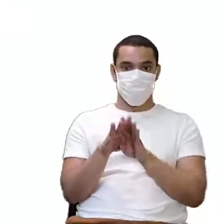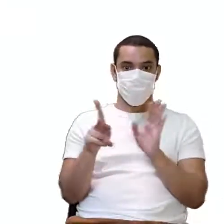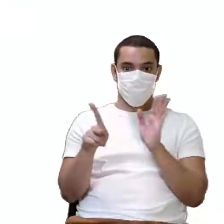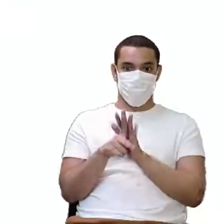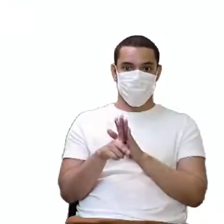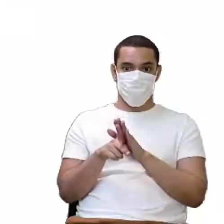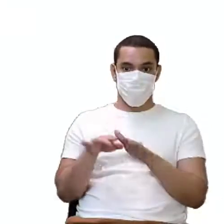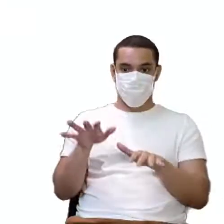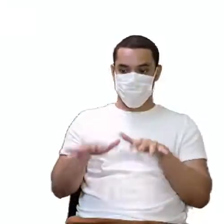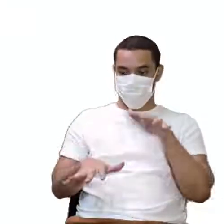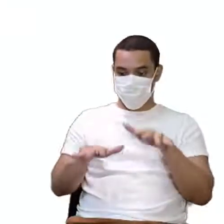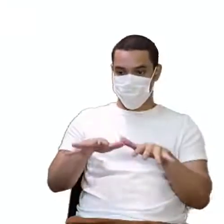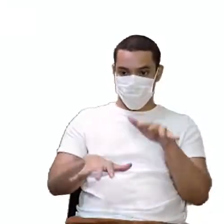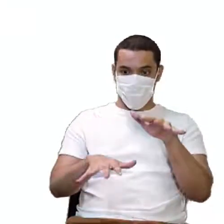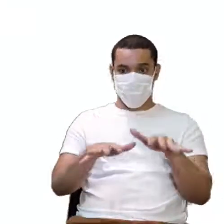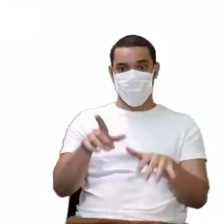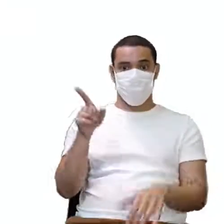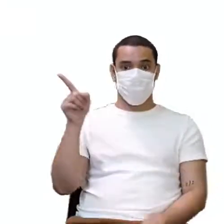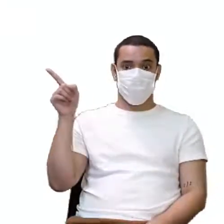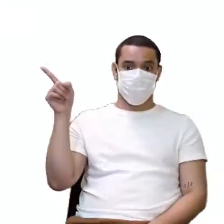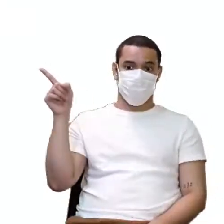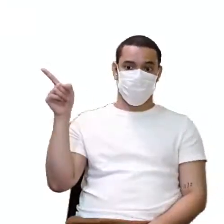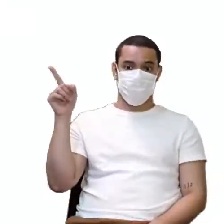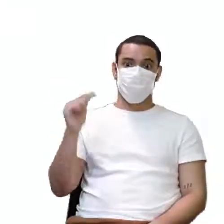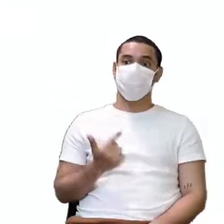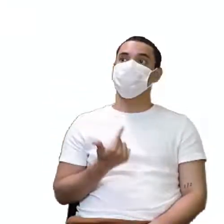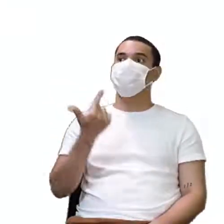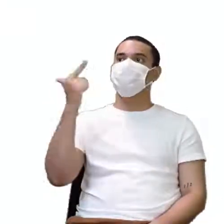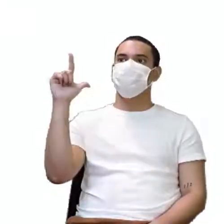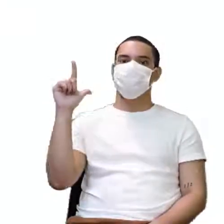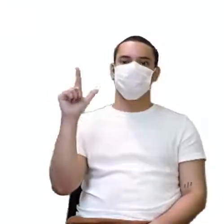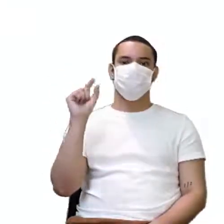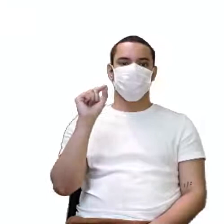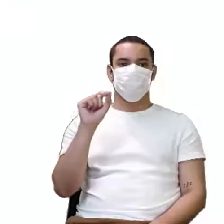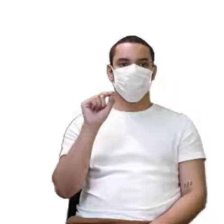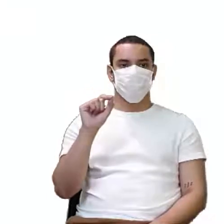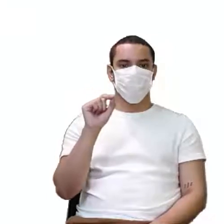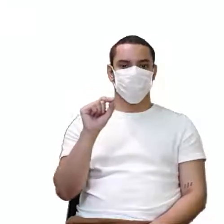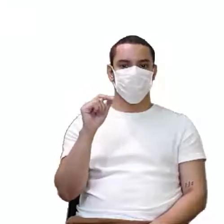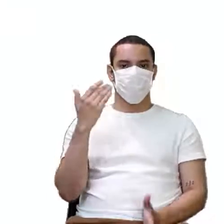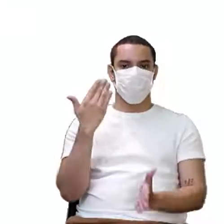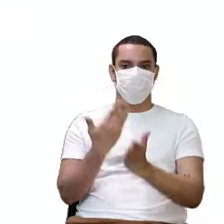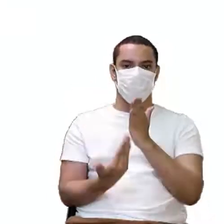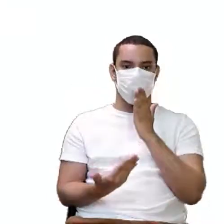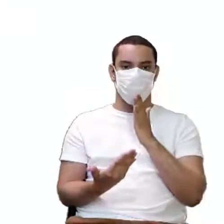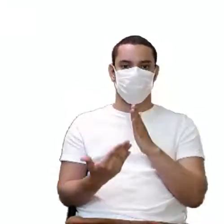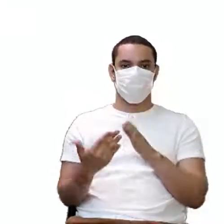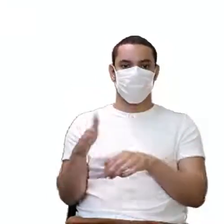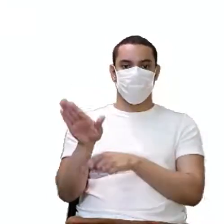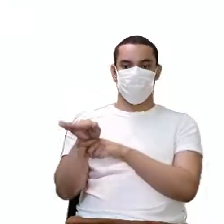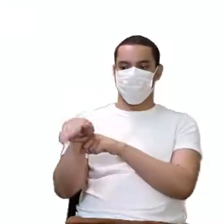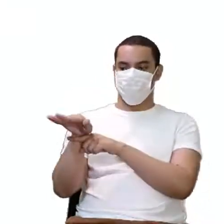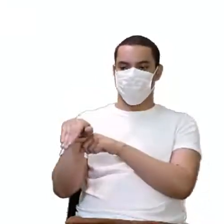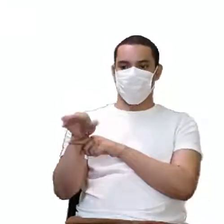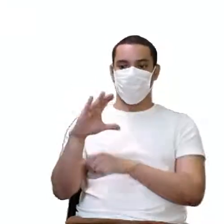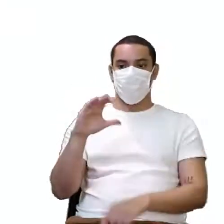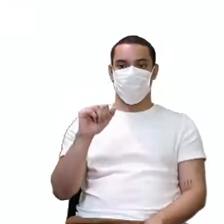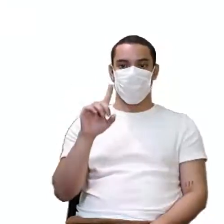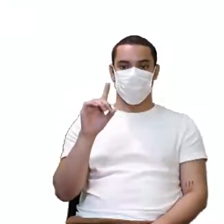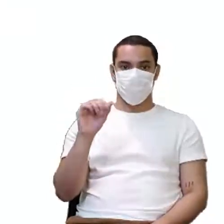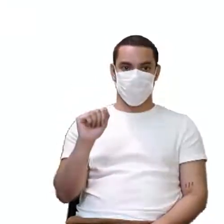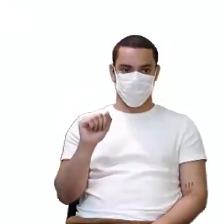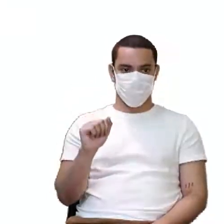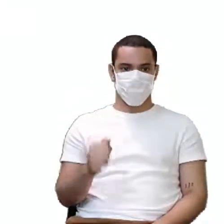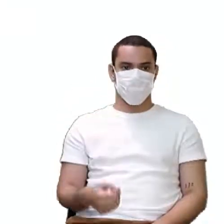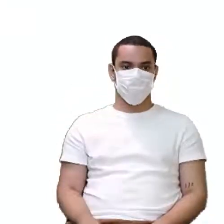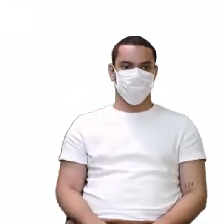répteis. Uma outra situação, a perda da cauda. Preste atenção no que eu vou